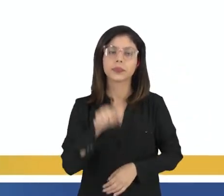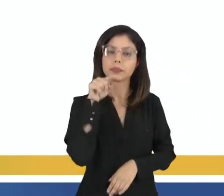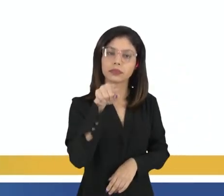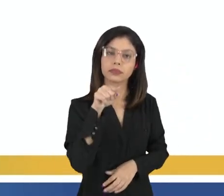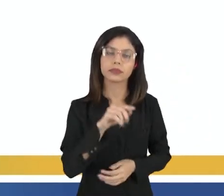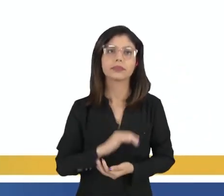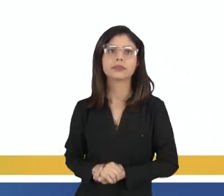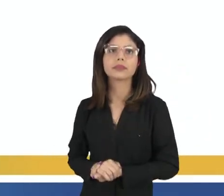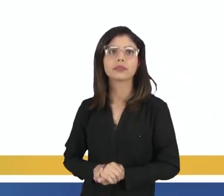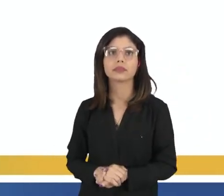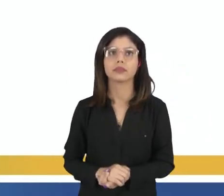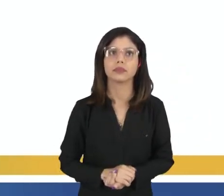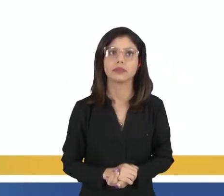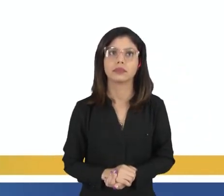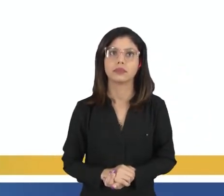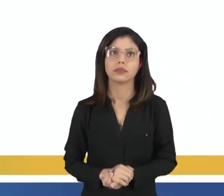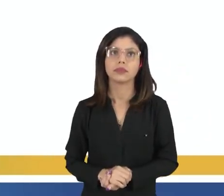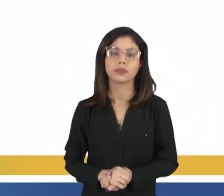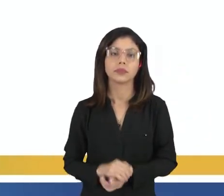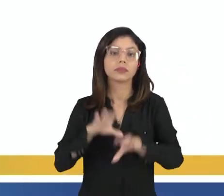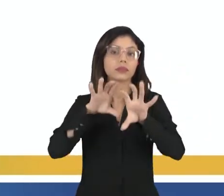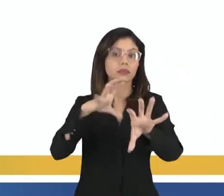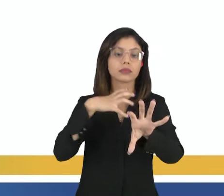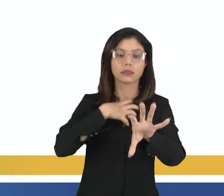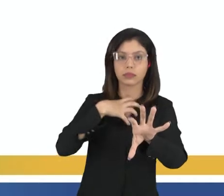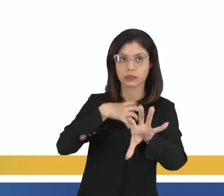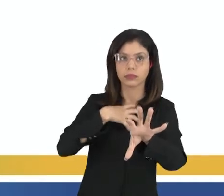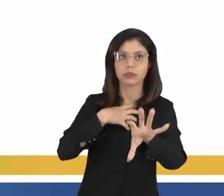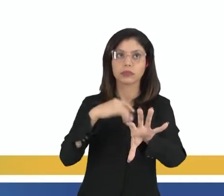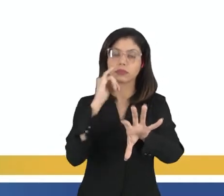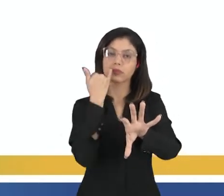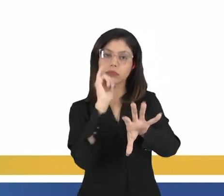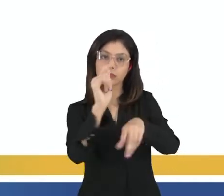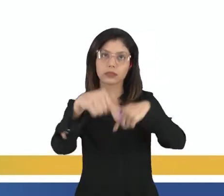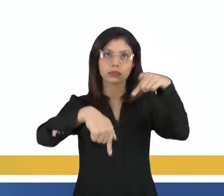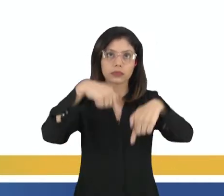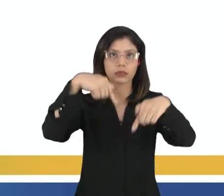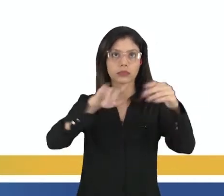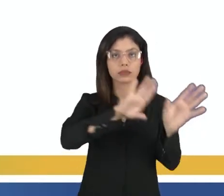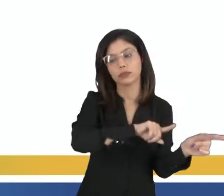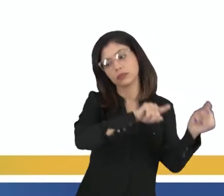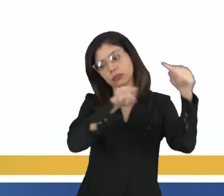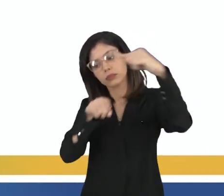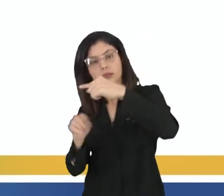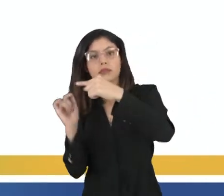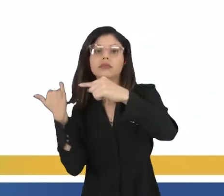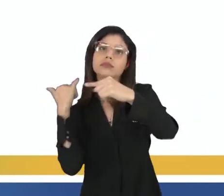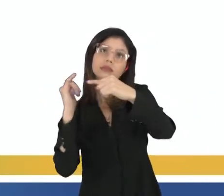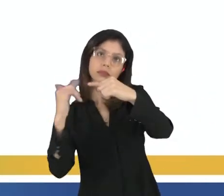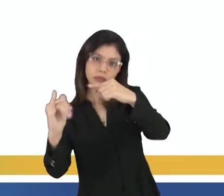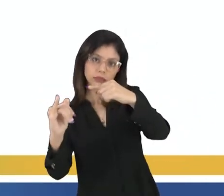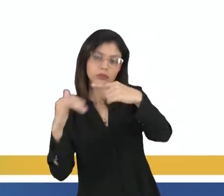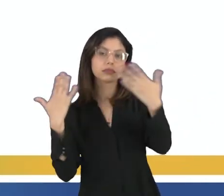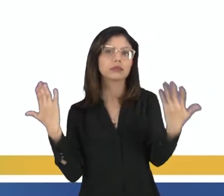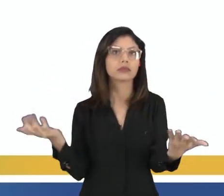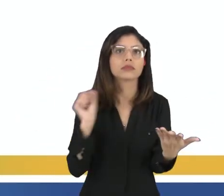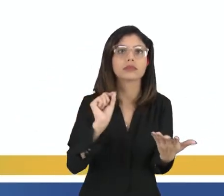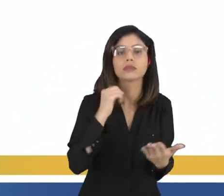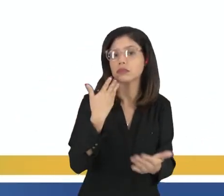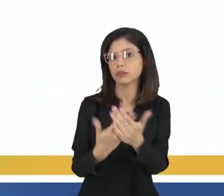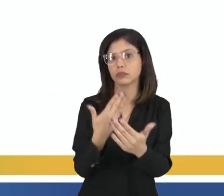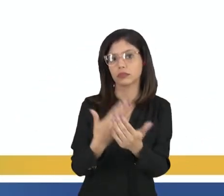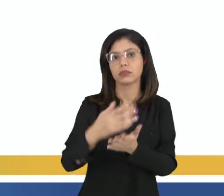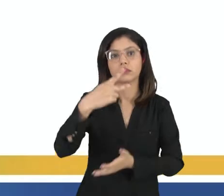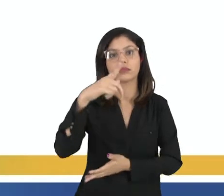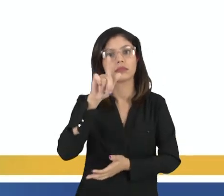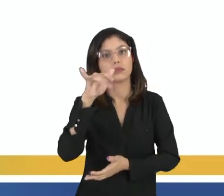nós temos aqui, no sentido energia química para energia elétrica, nós temos o estudo